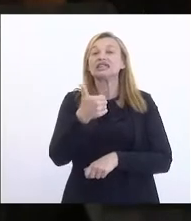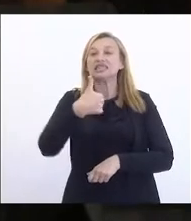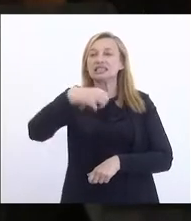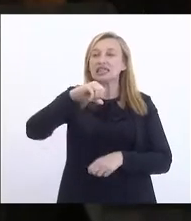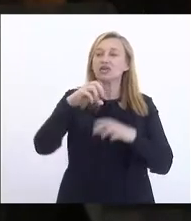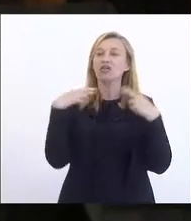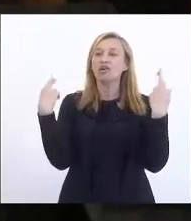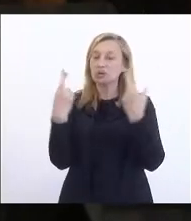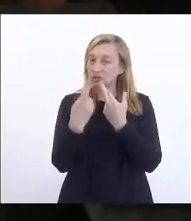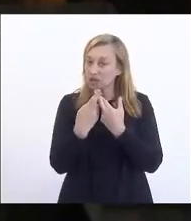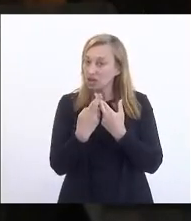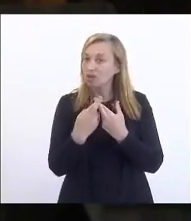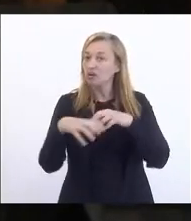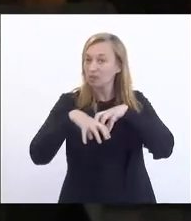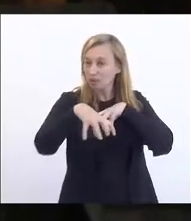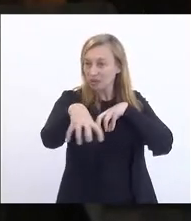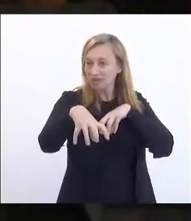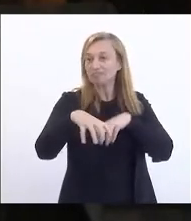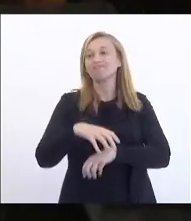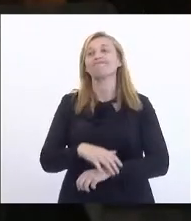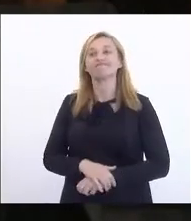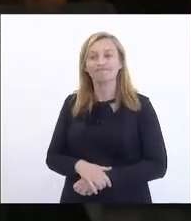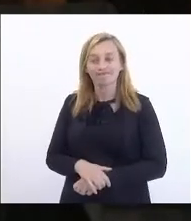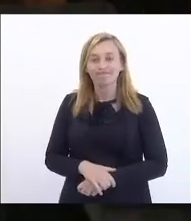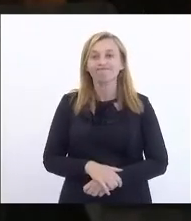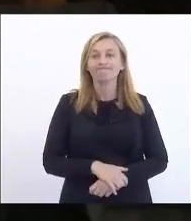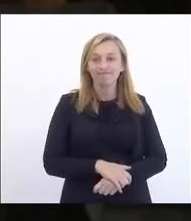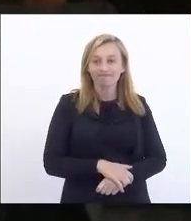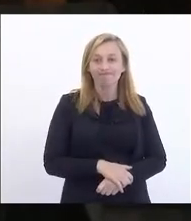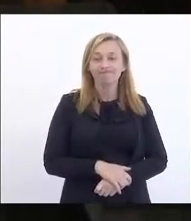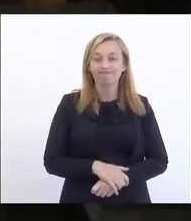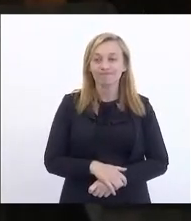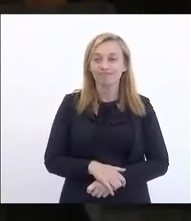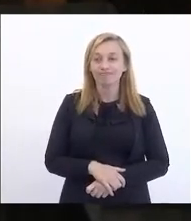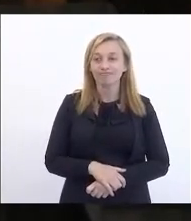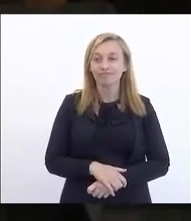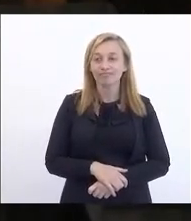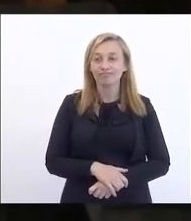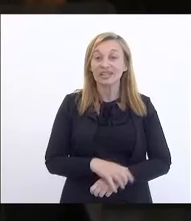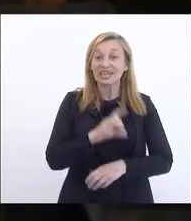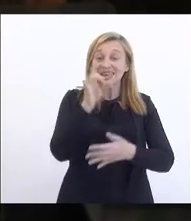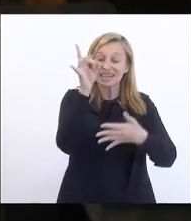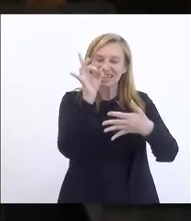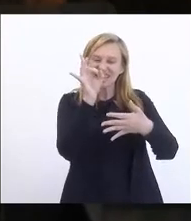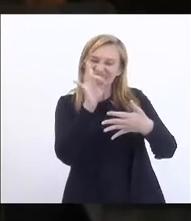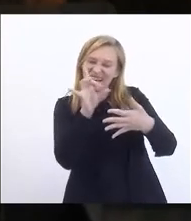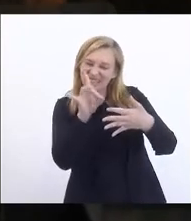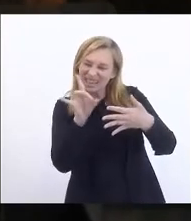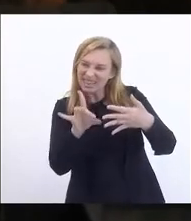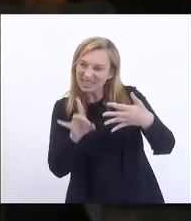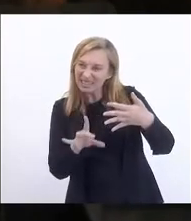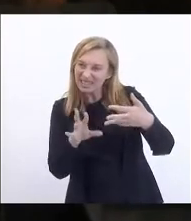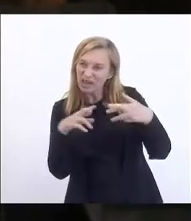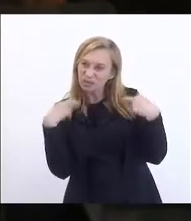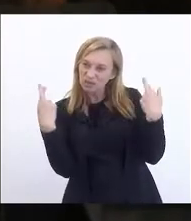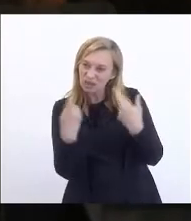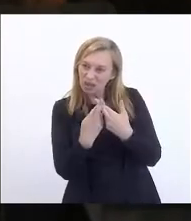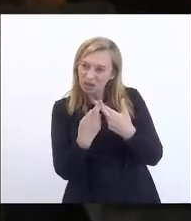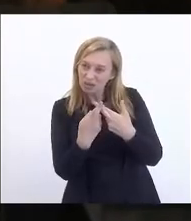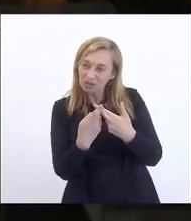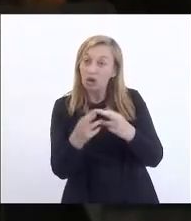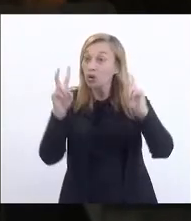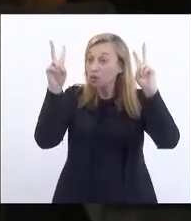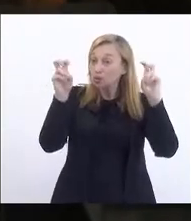reuniões de forma remota. E desse cada reunião, função dos